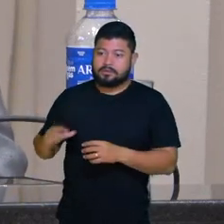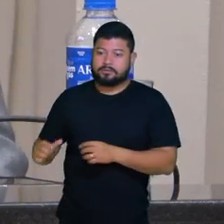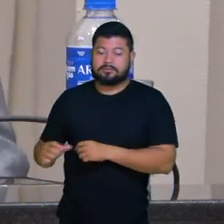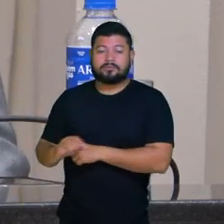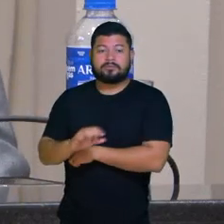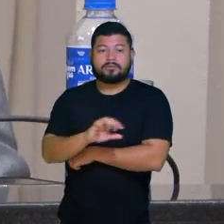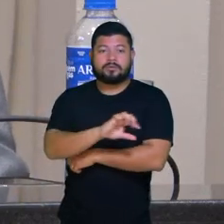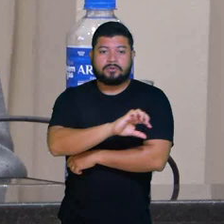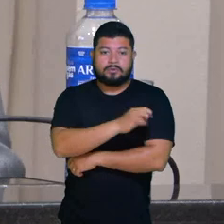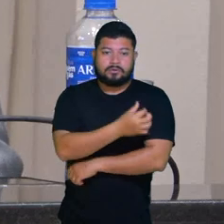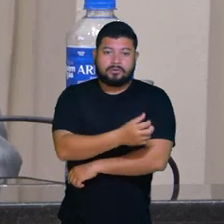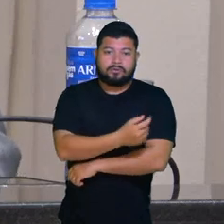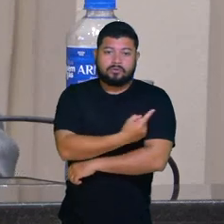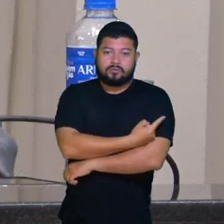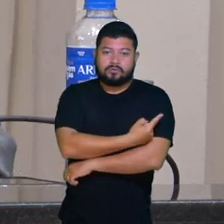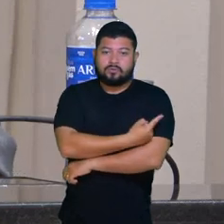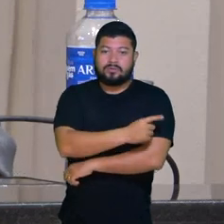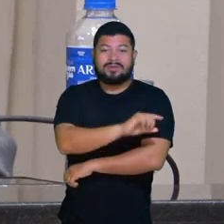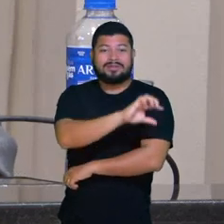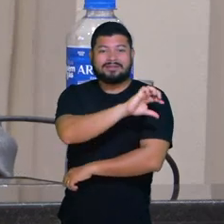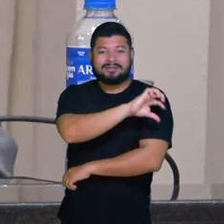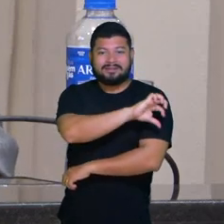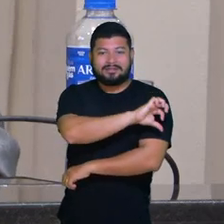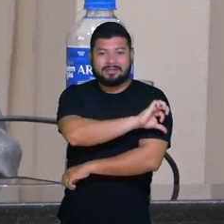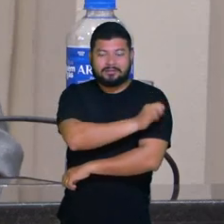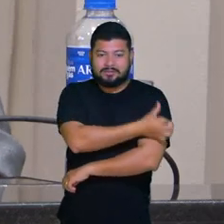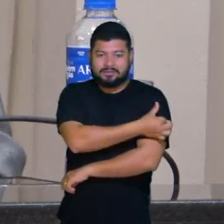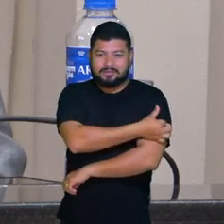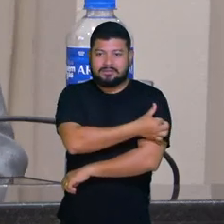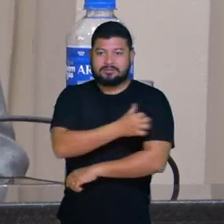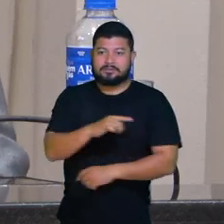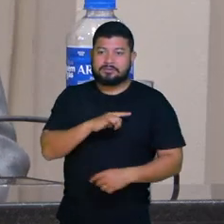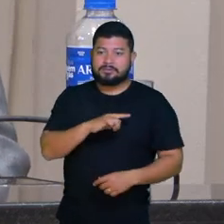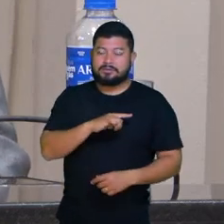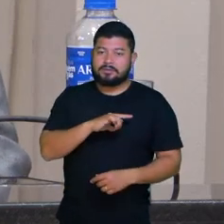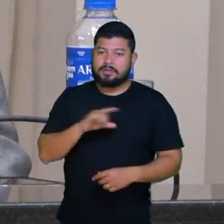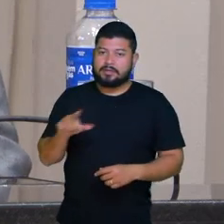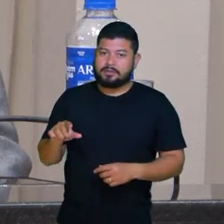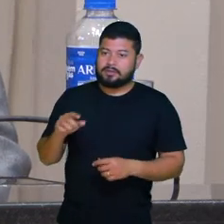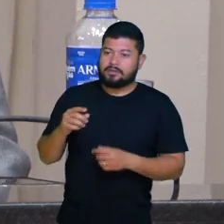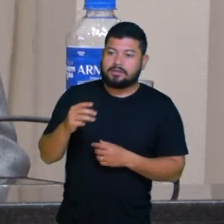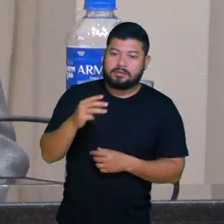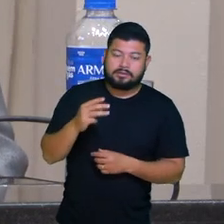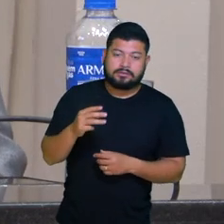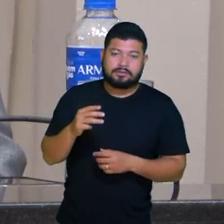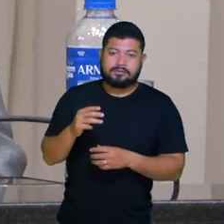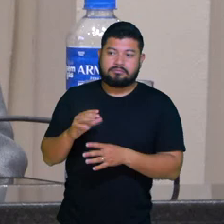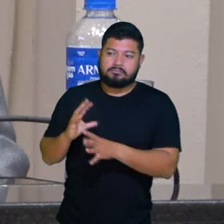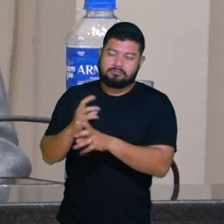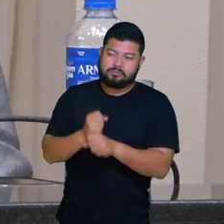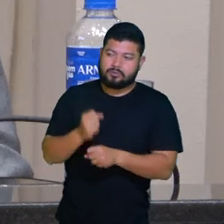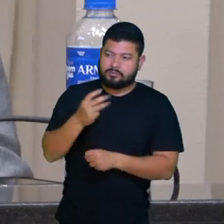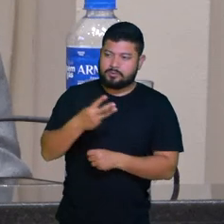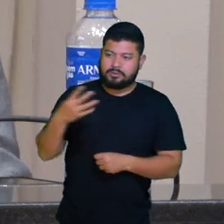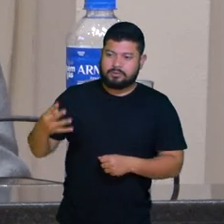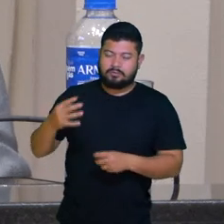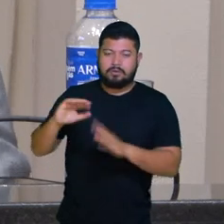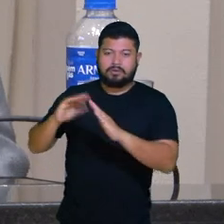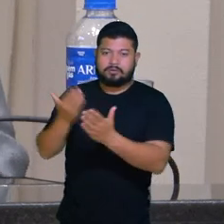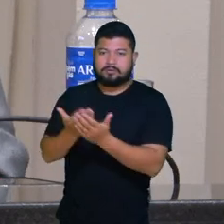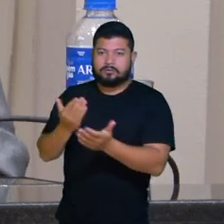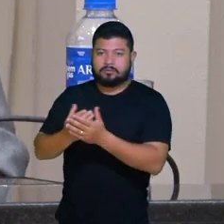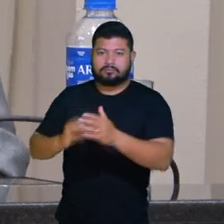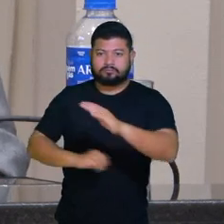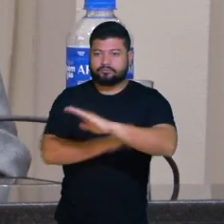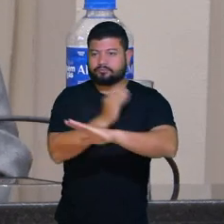né um conjunto de 34 eh escolas com educação em tempo integral né temos a do ensino